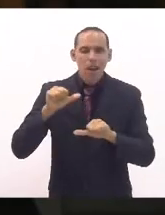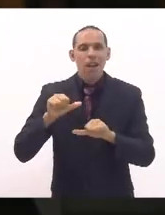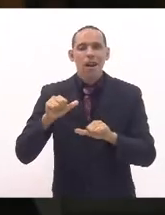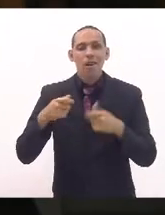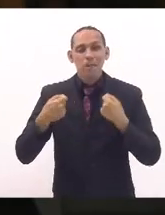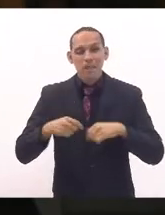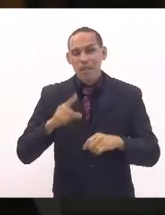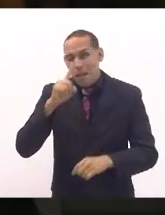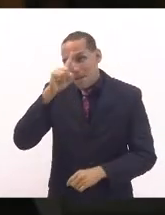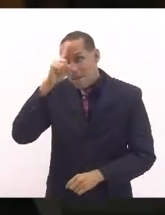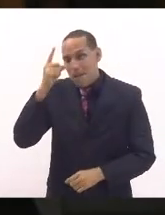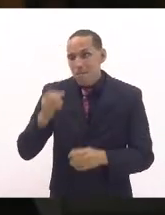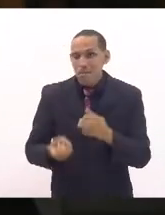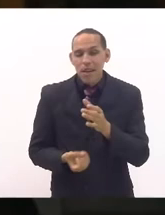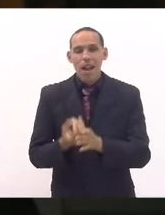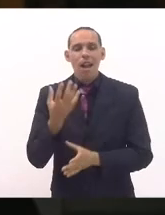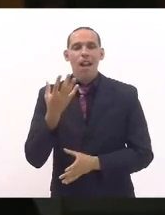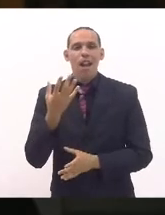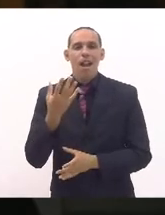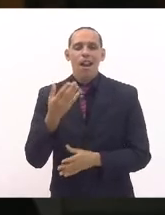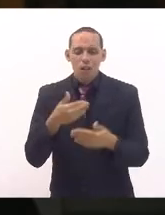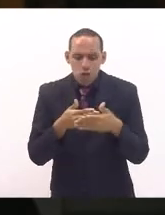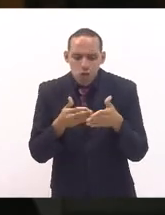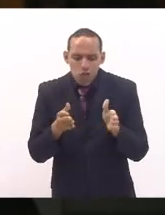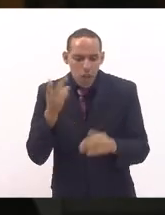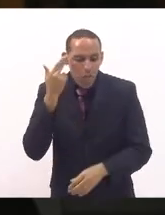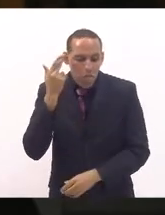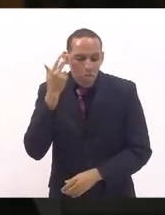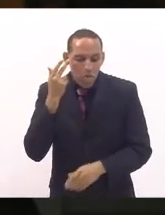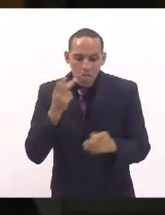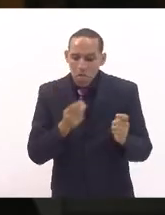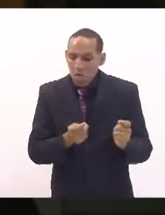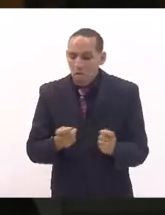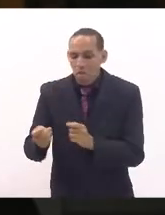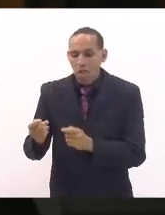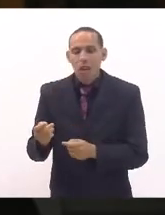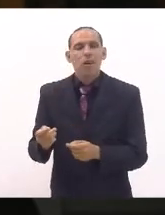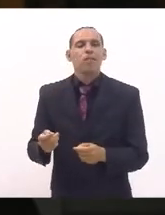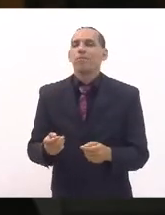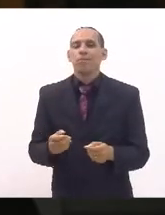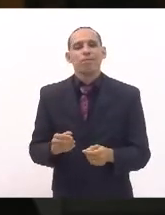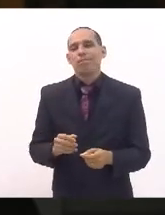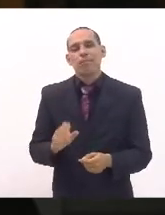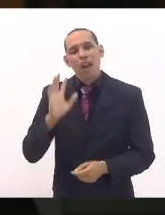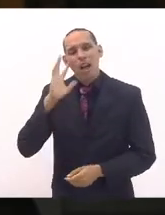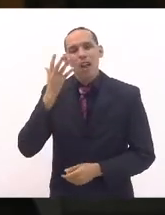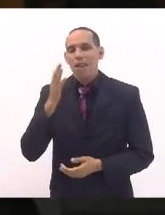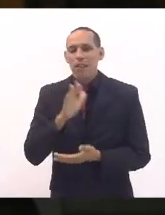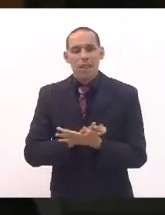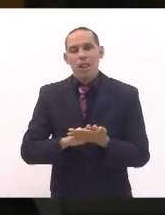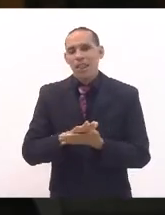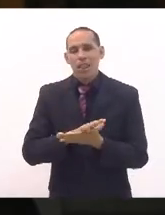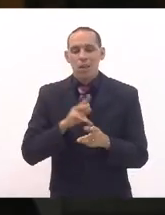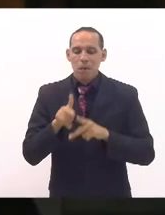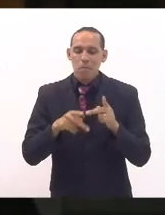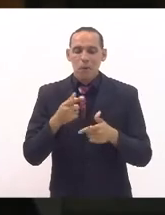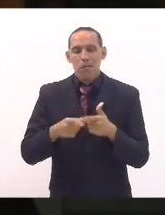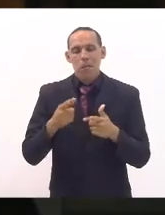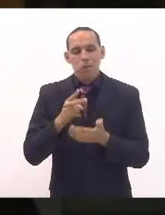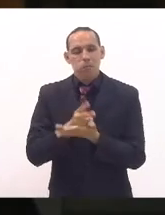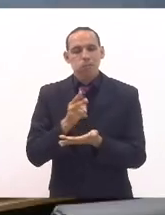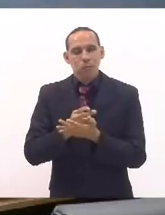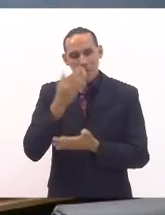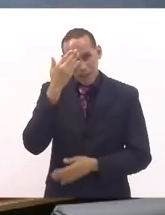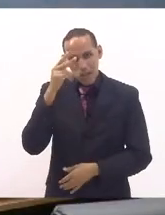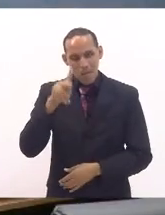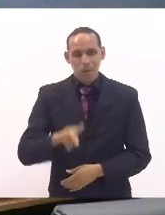ser criativo, sair das caixinhas tão comuns que não estão resolvendo mais os problemas da nossa população. Muito obrigado, senhora